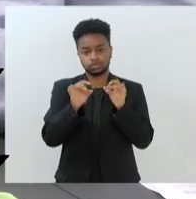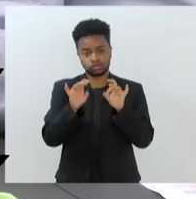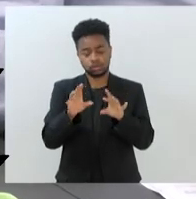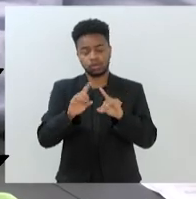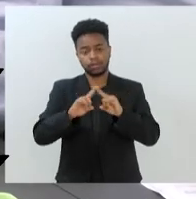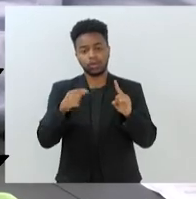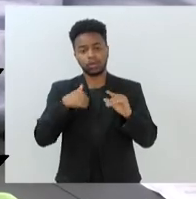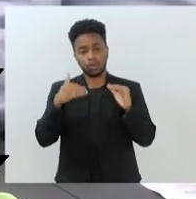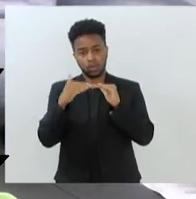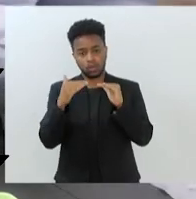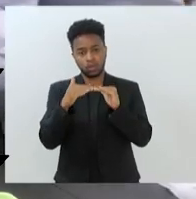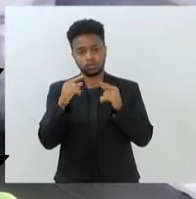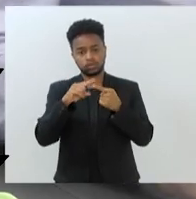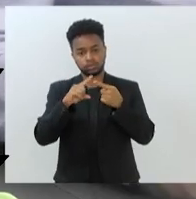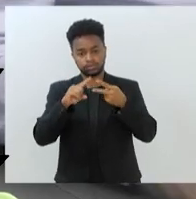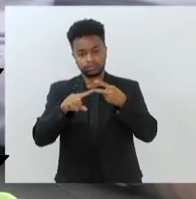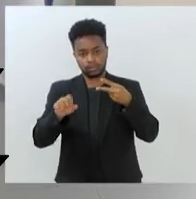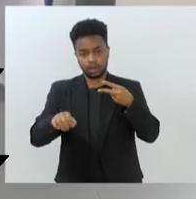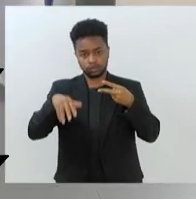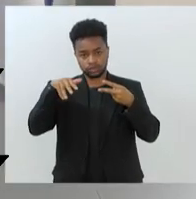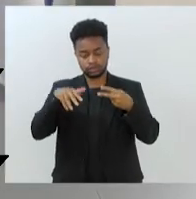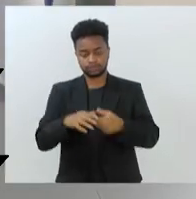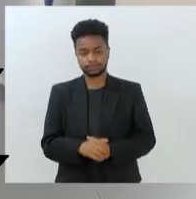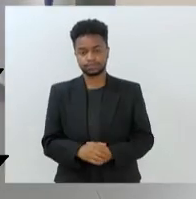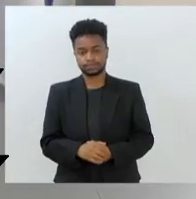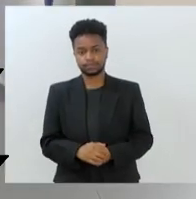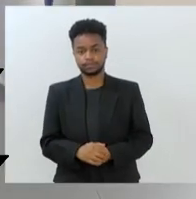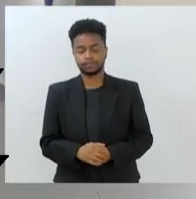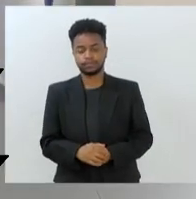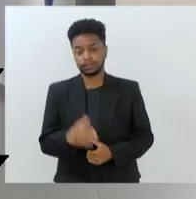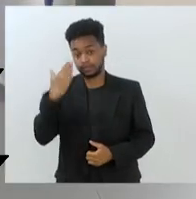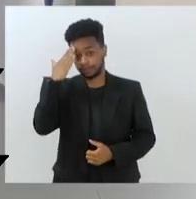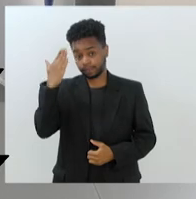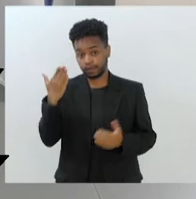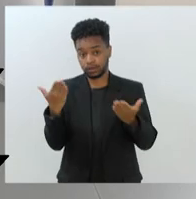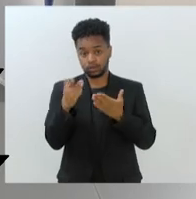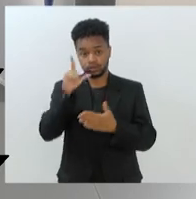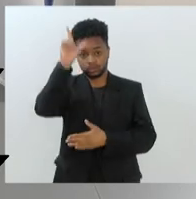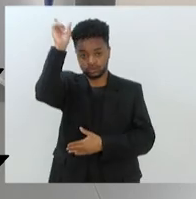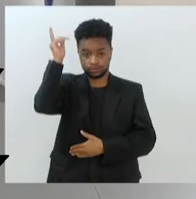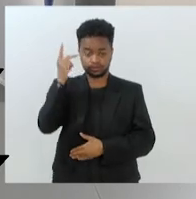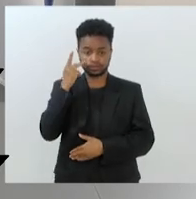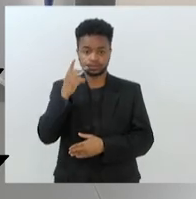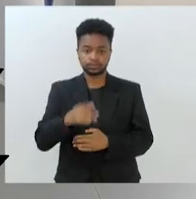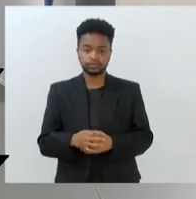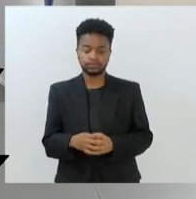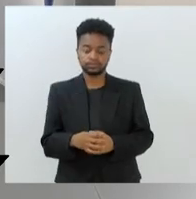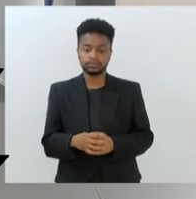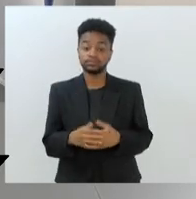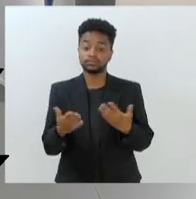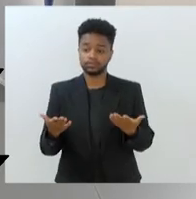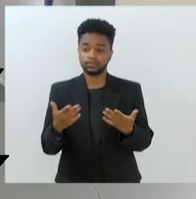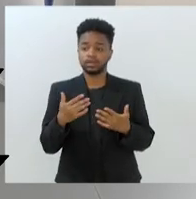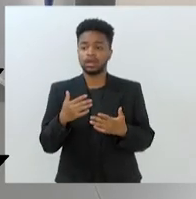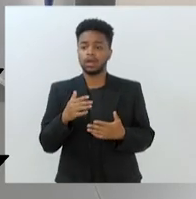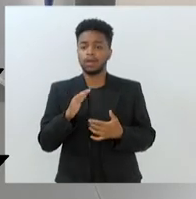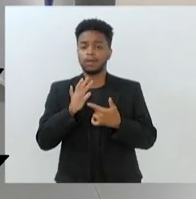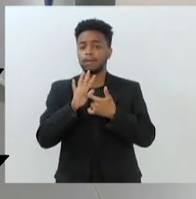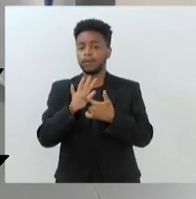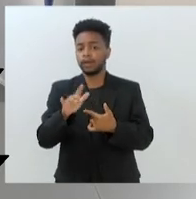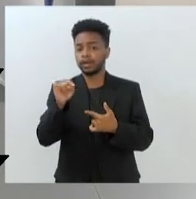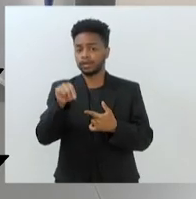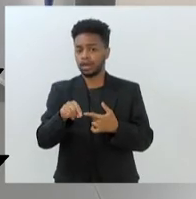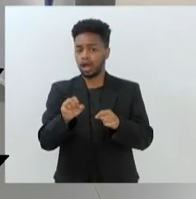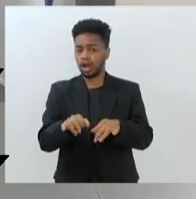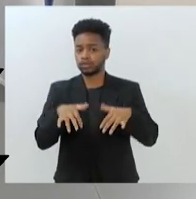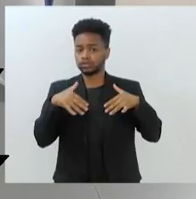favorável às duas audiências. Obrigado, deputado Mink, deputado Luiz Paulo. Deputado Amorim, evidencia-se que